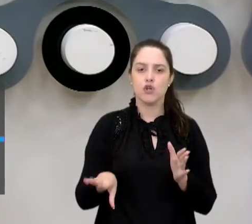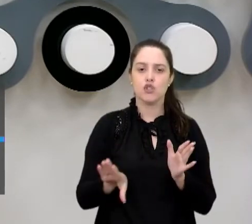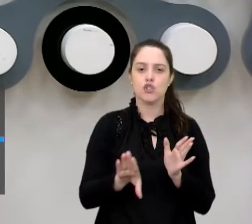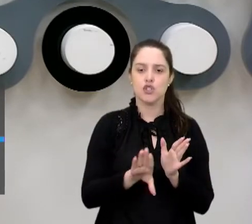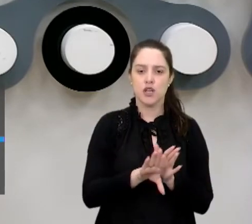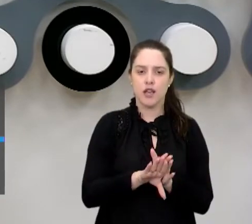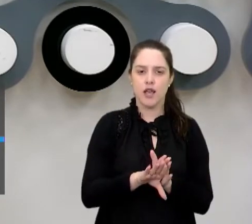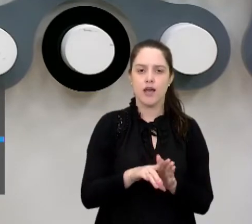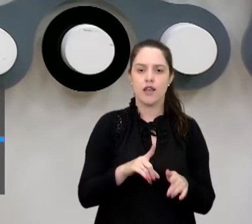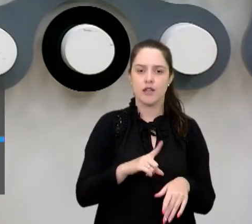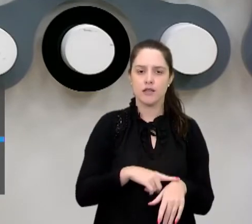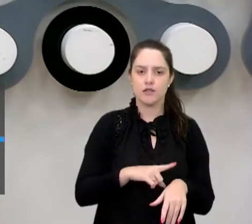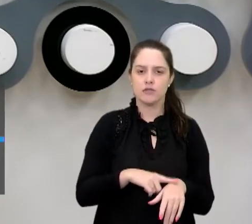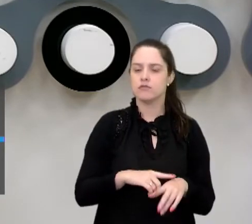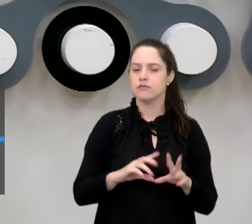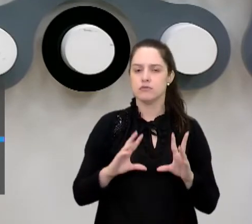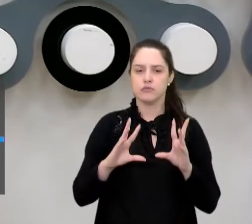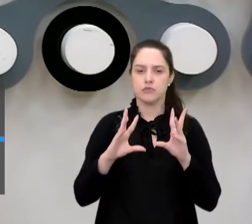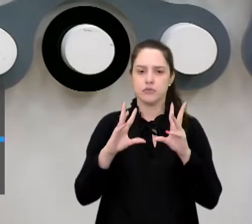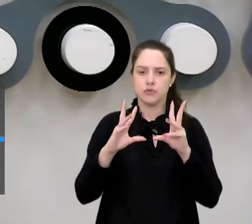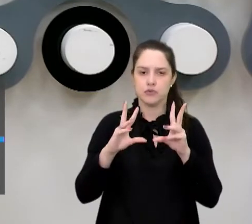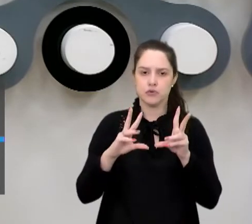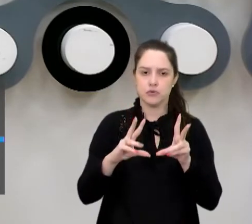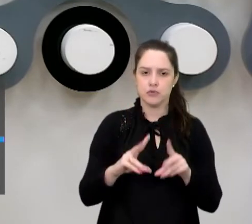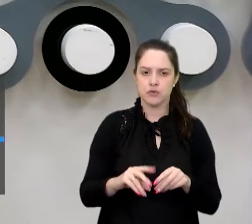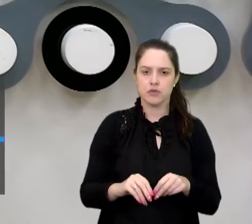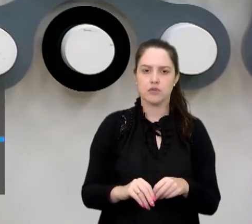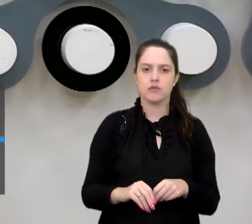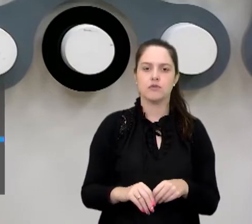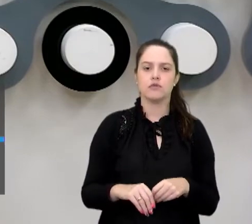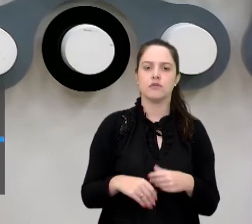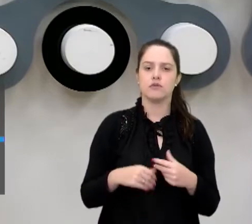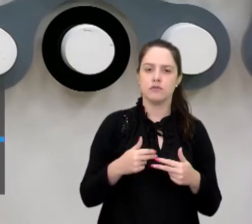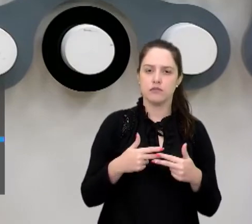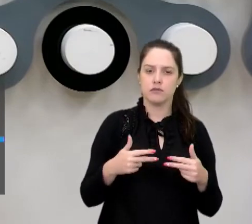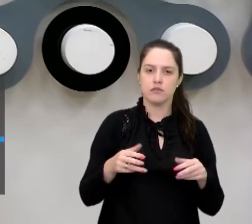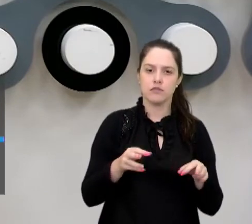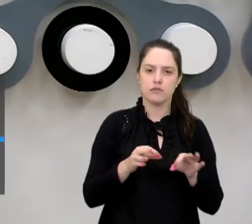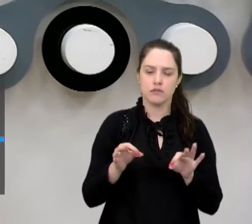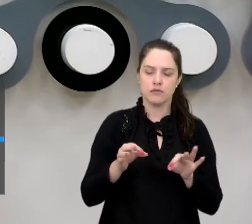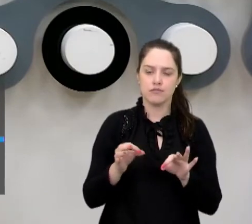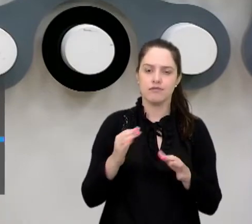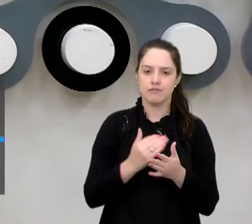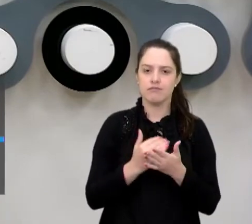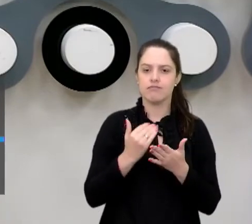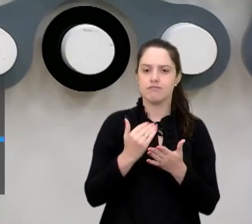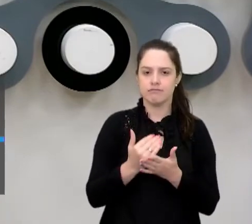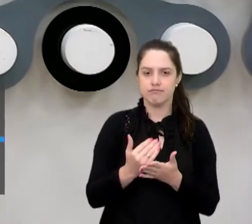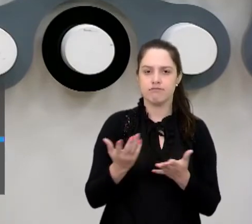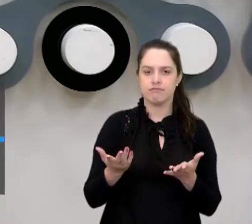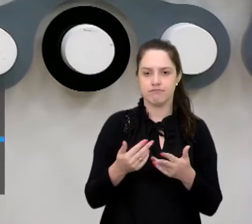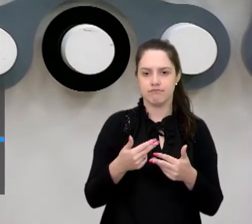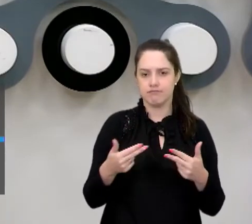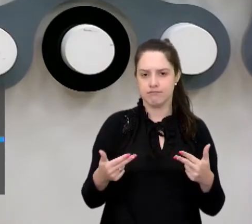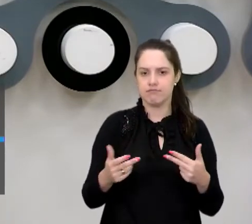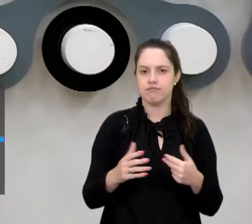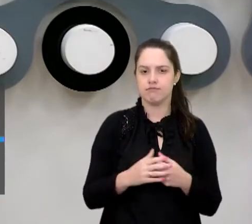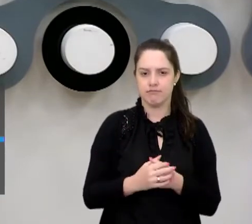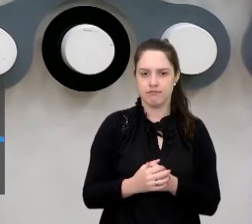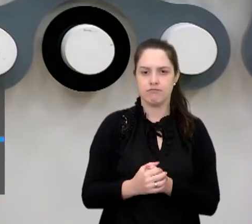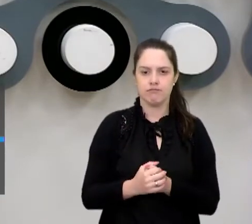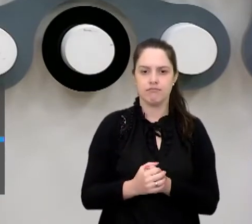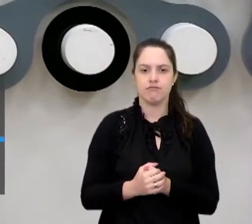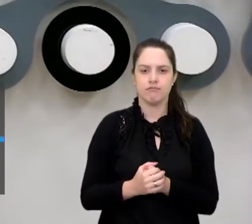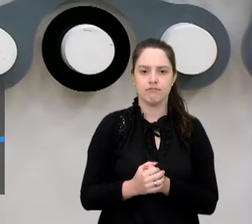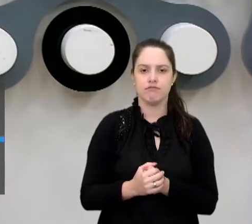em metrópoles todas, né, cheias de concreto, agora a gente precisa de mato de novo. Quer dizer, a gente fez tudo errado, a gente distribuiu